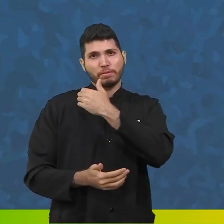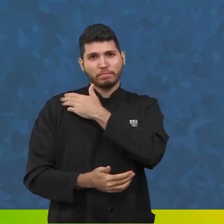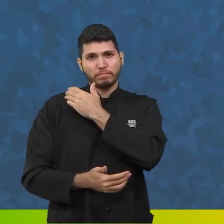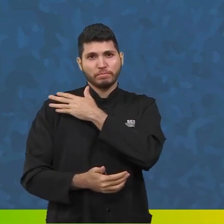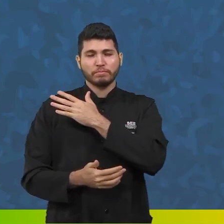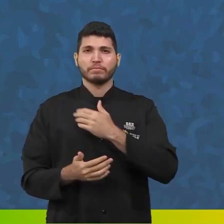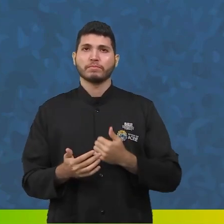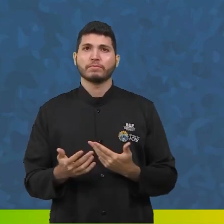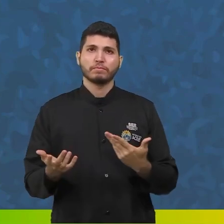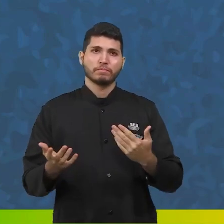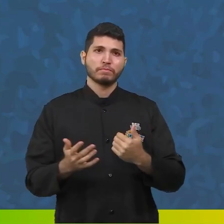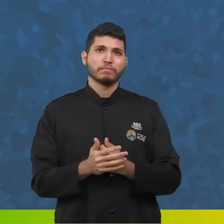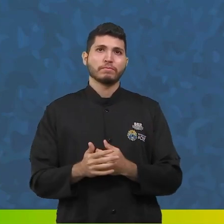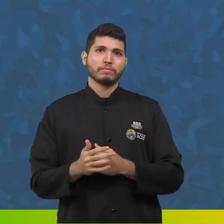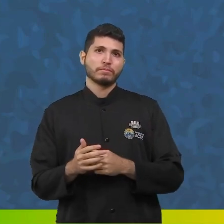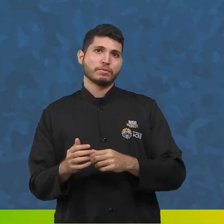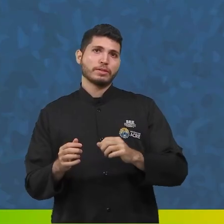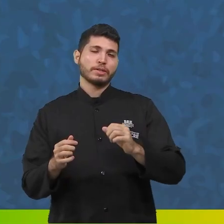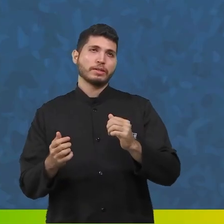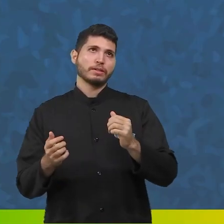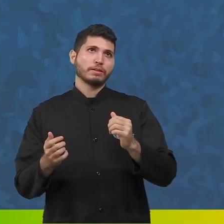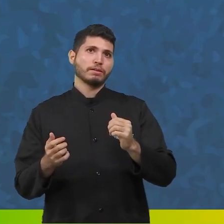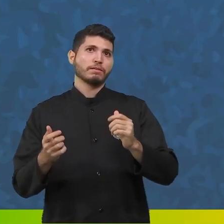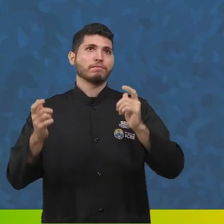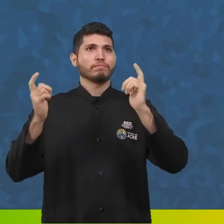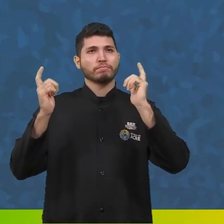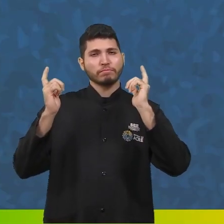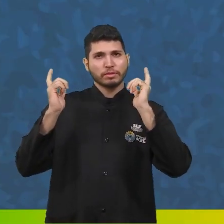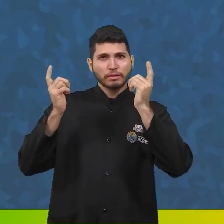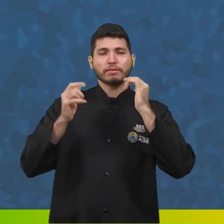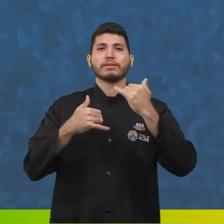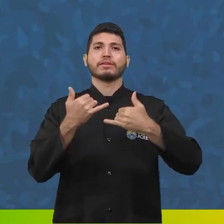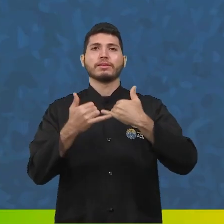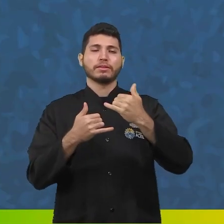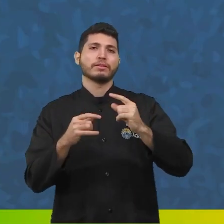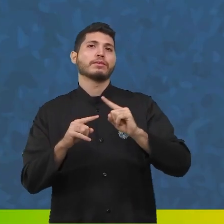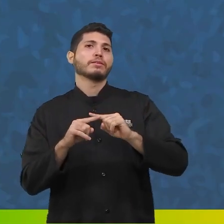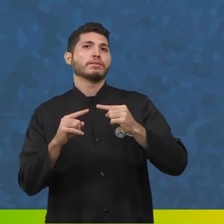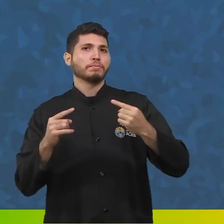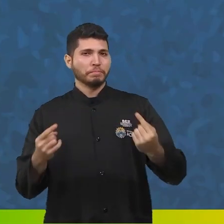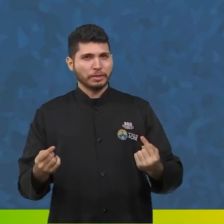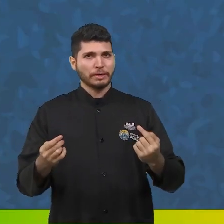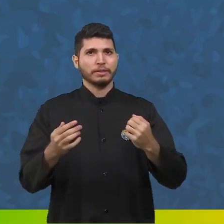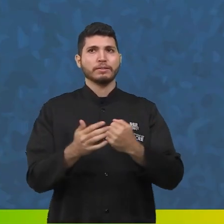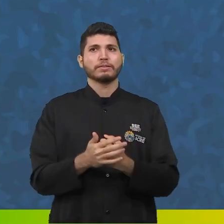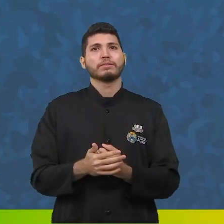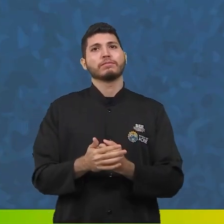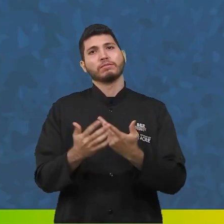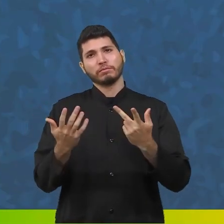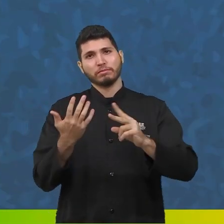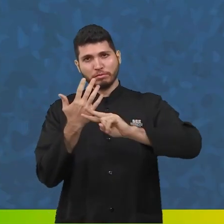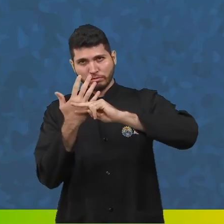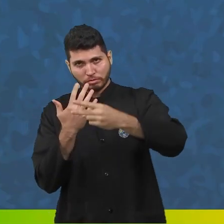social, ela não é apenas um entretenimento, ela vai de uma narrativa que traz também essas